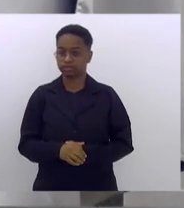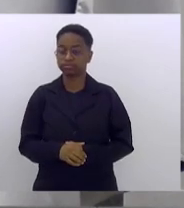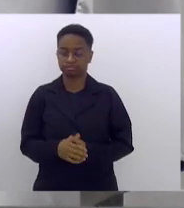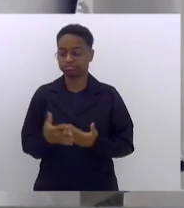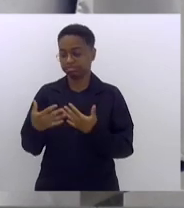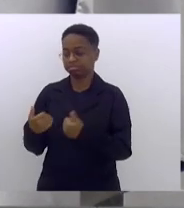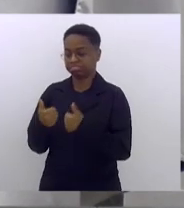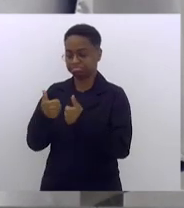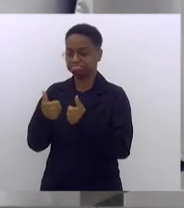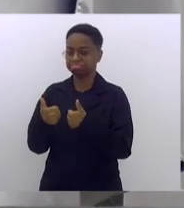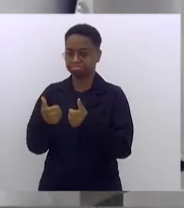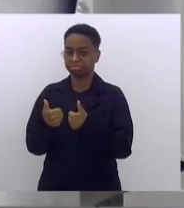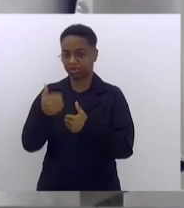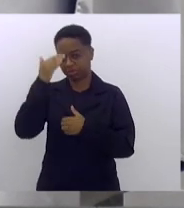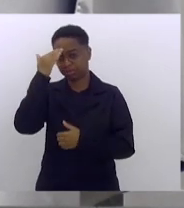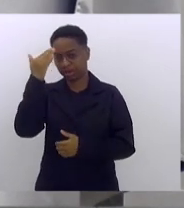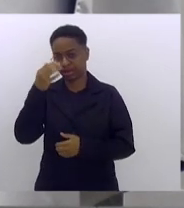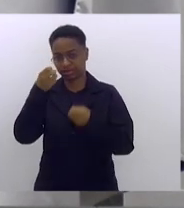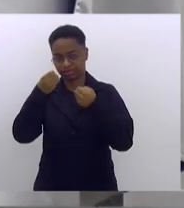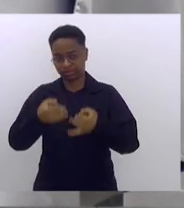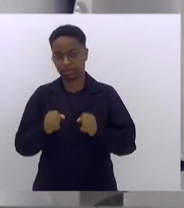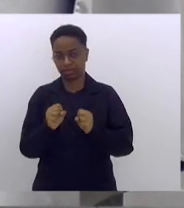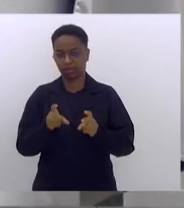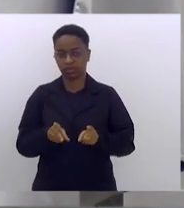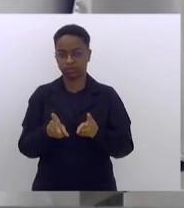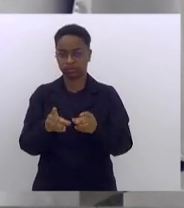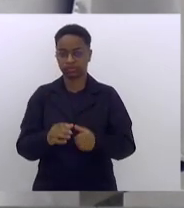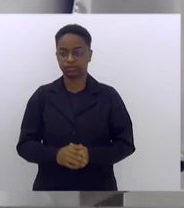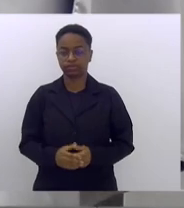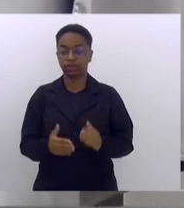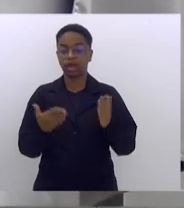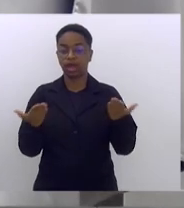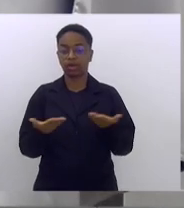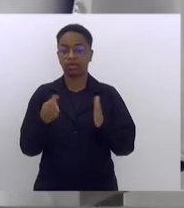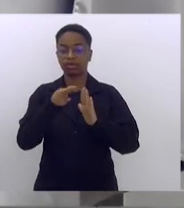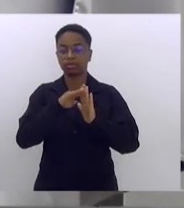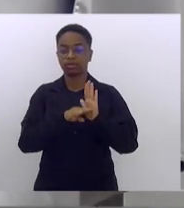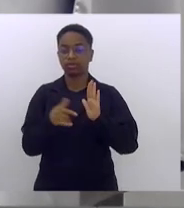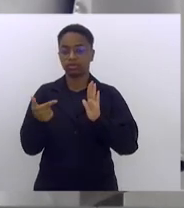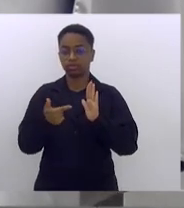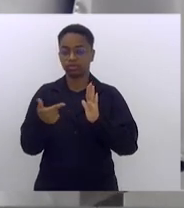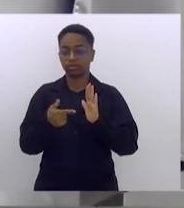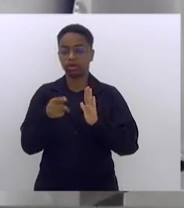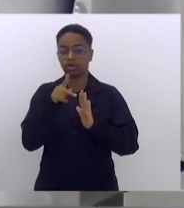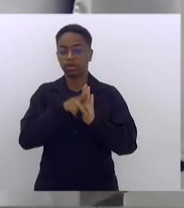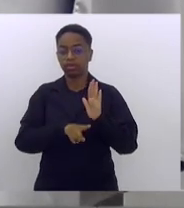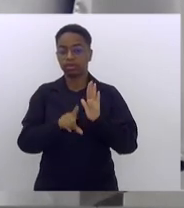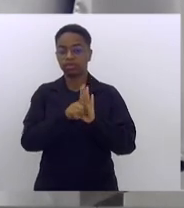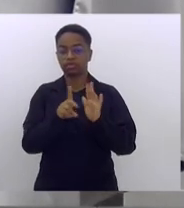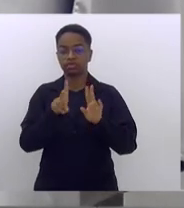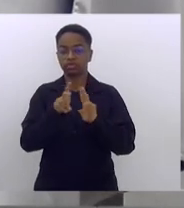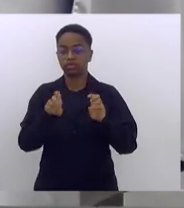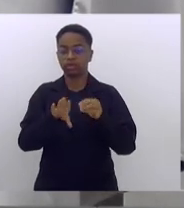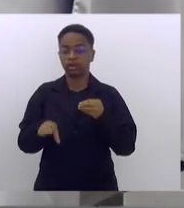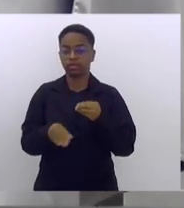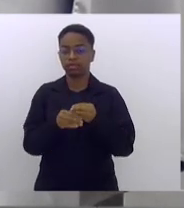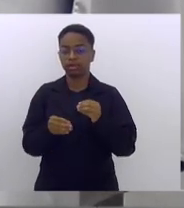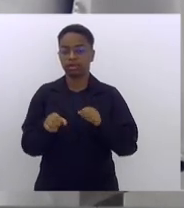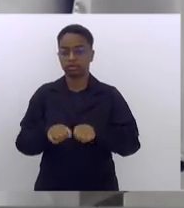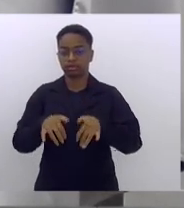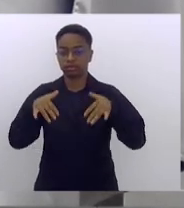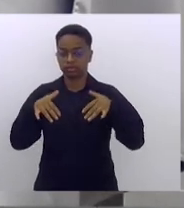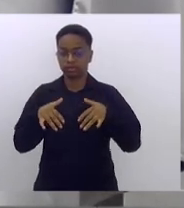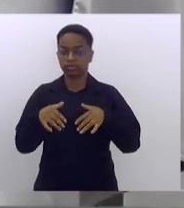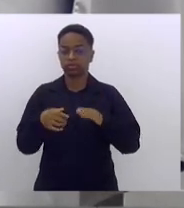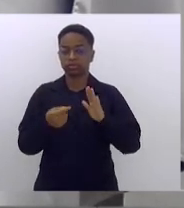convencido e contemplado. Podemos Perfeito. Prosseguir. Vamos ao item 2 da pauta. São os projetos sobre emendas de plenário, projetos